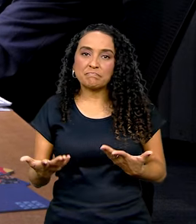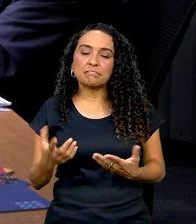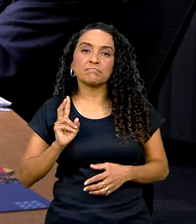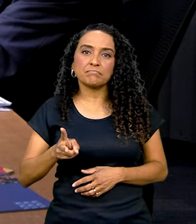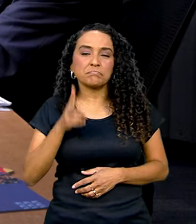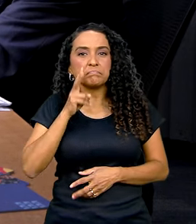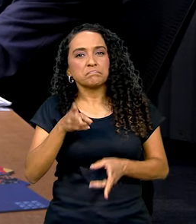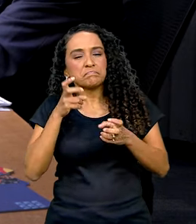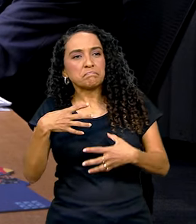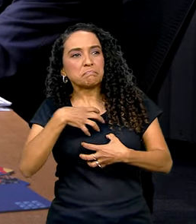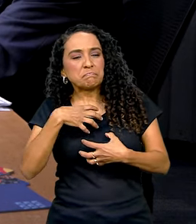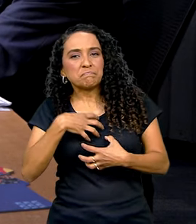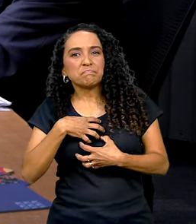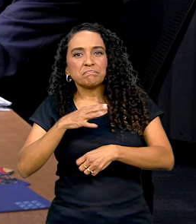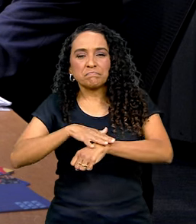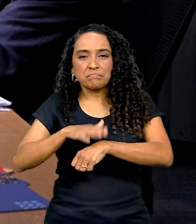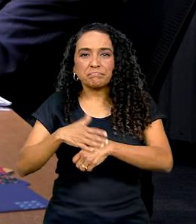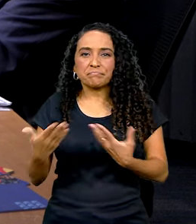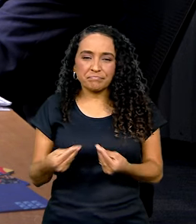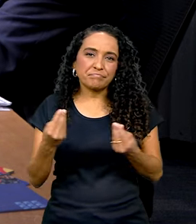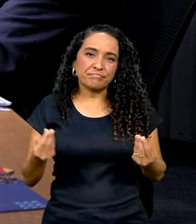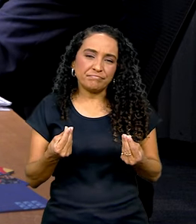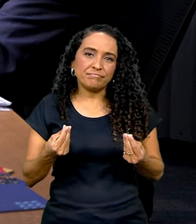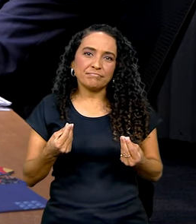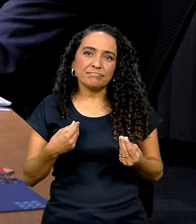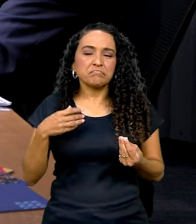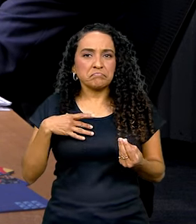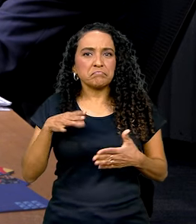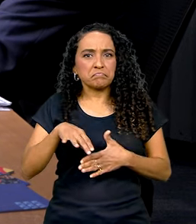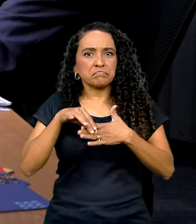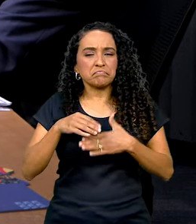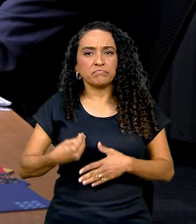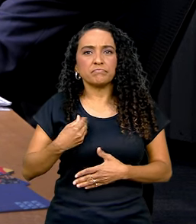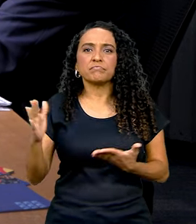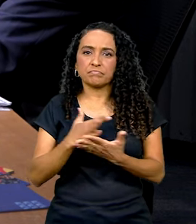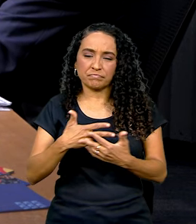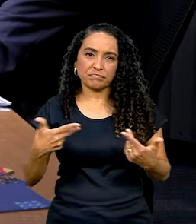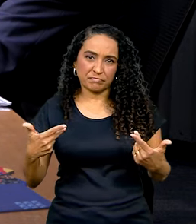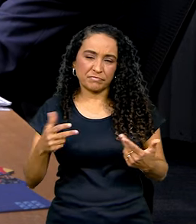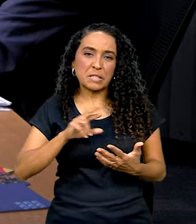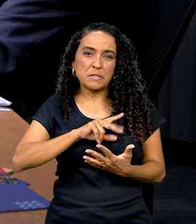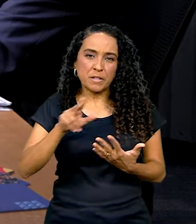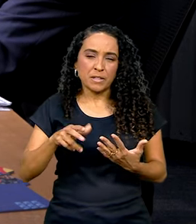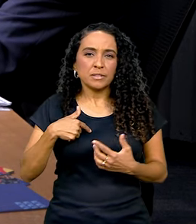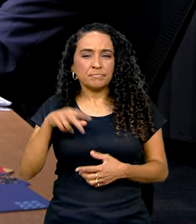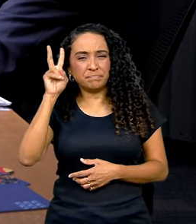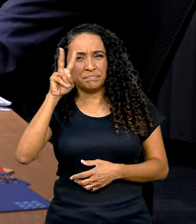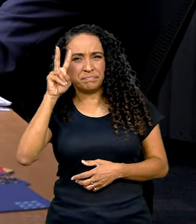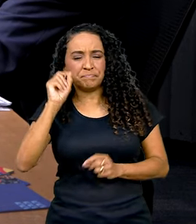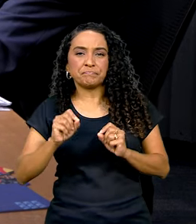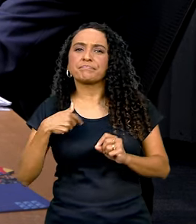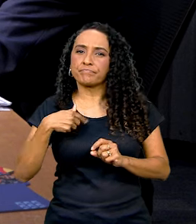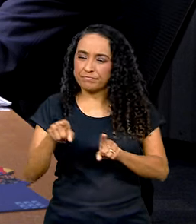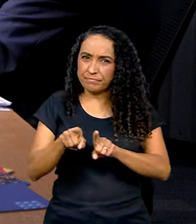Pois é eu sempre que vivo esses momentos e e tive o privilégio de viver algumas vezes